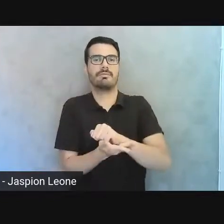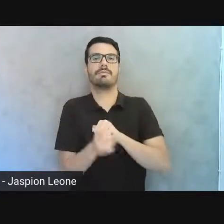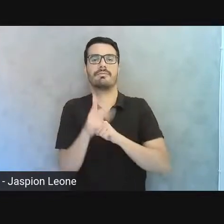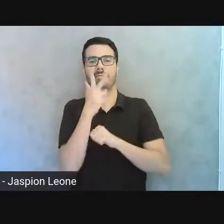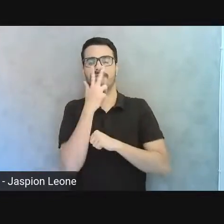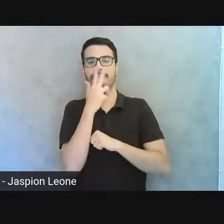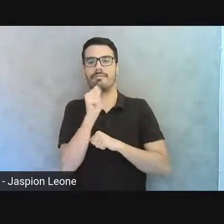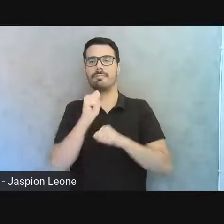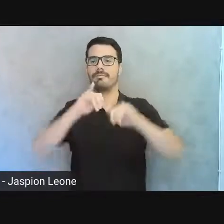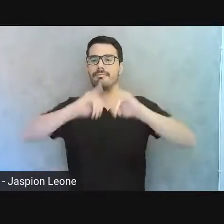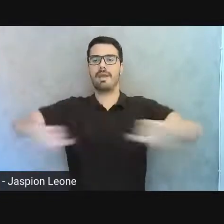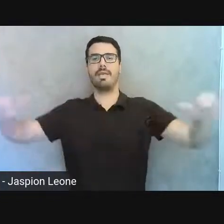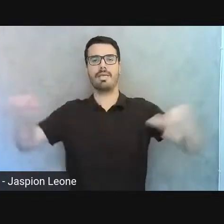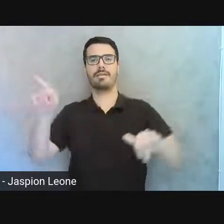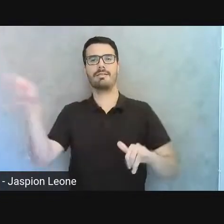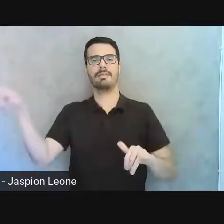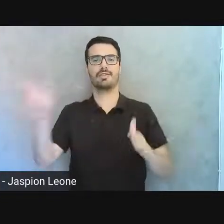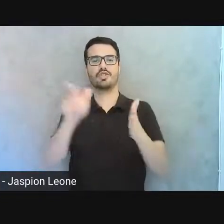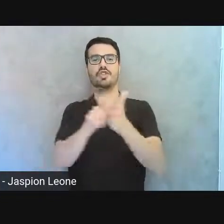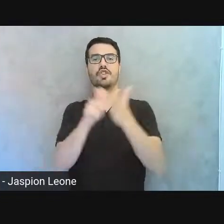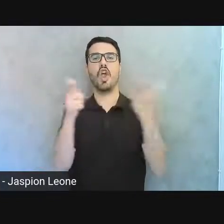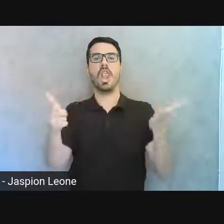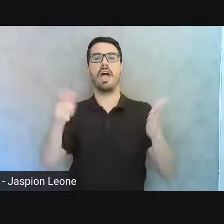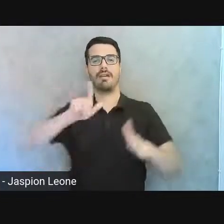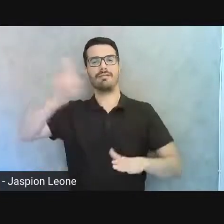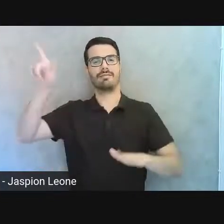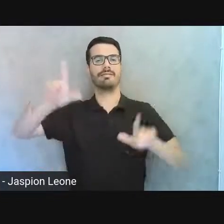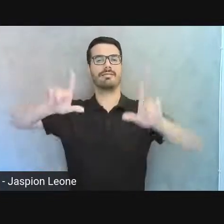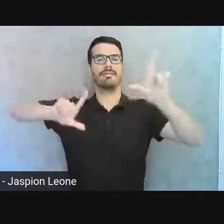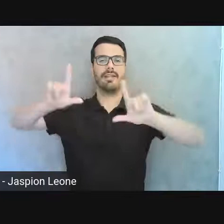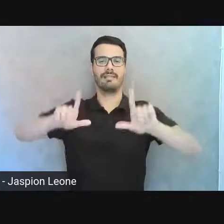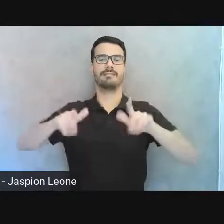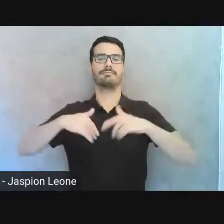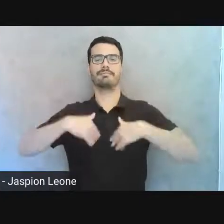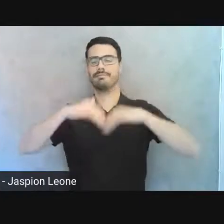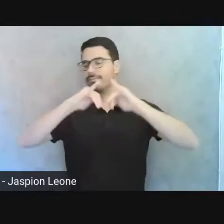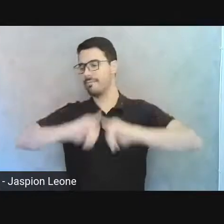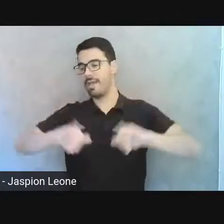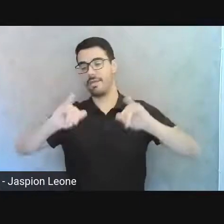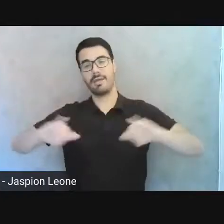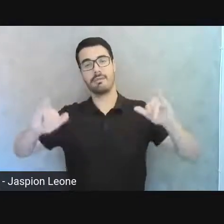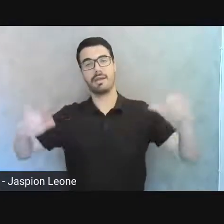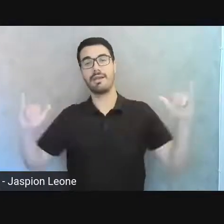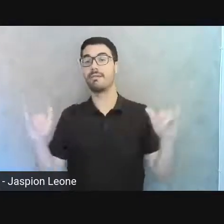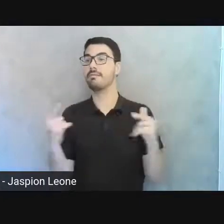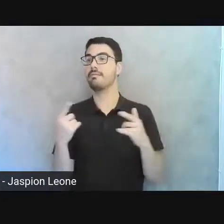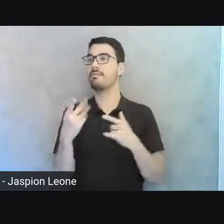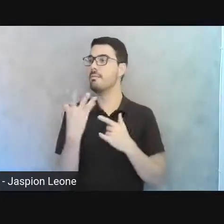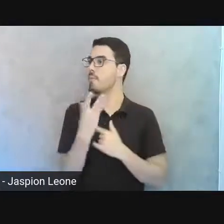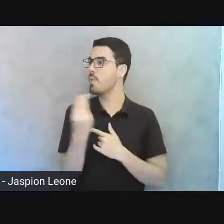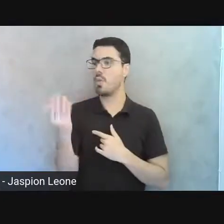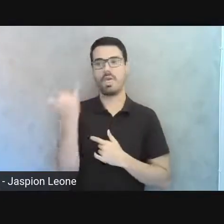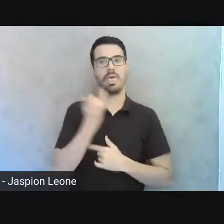cadeia nacional. A gente, durante alguns anos, foi bombardeado com informações